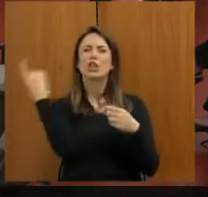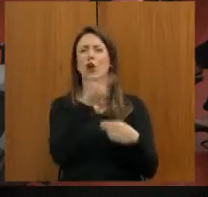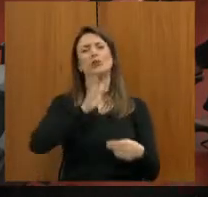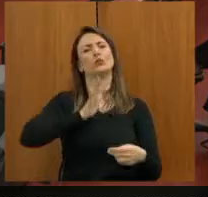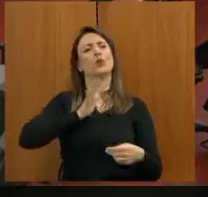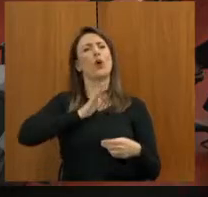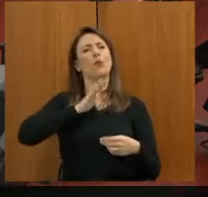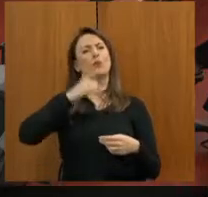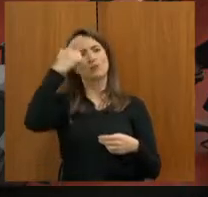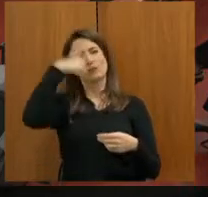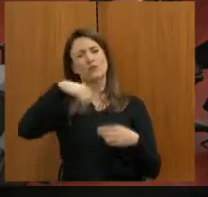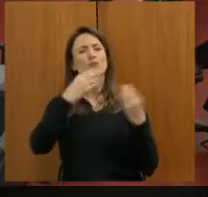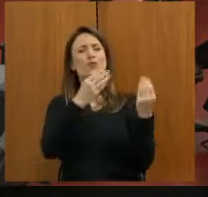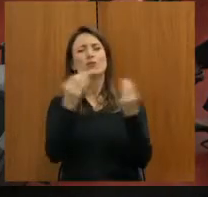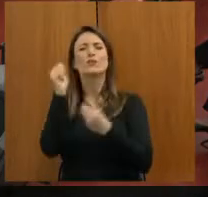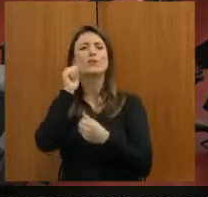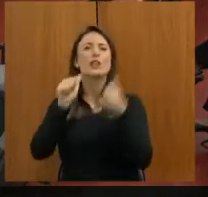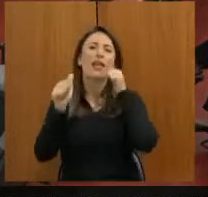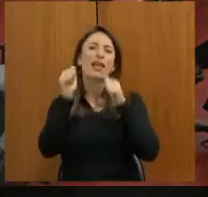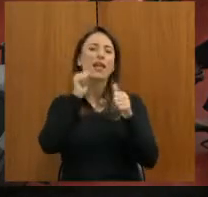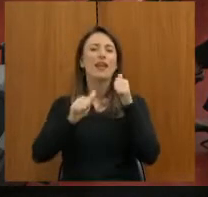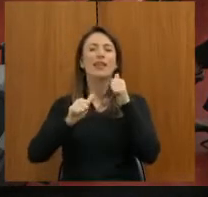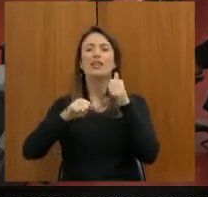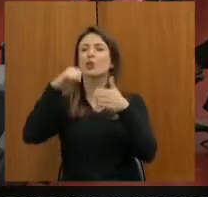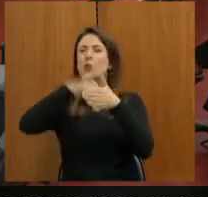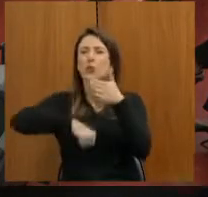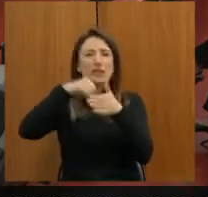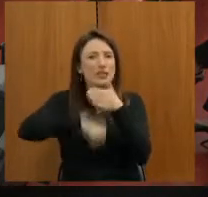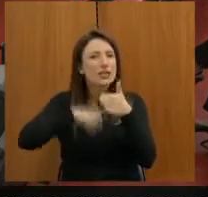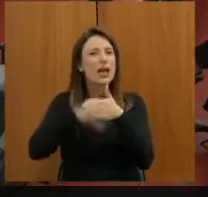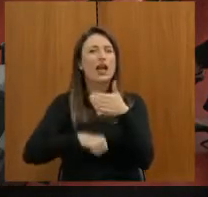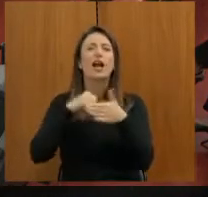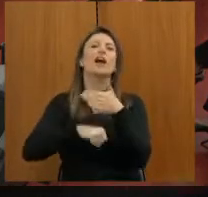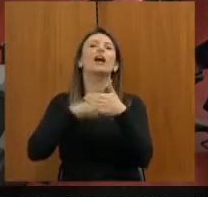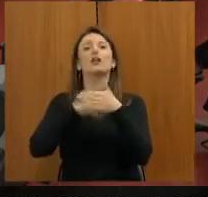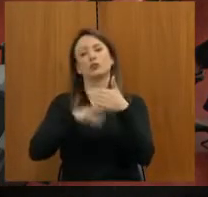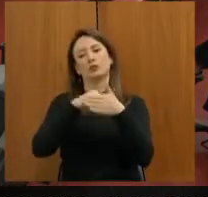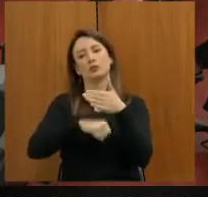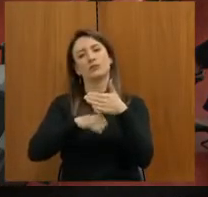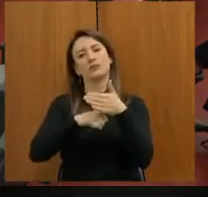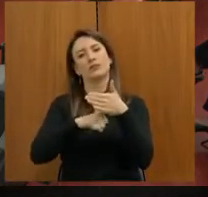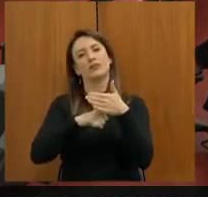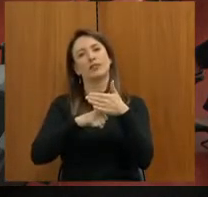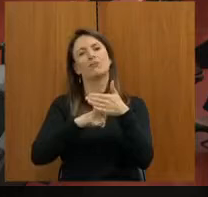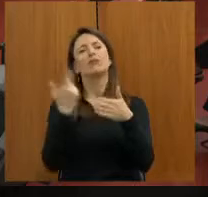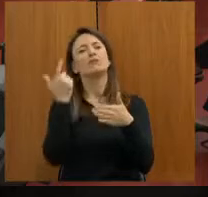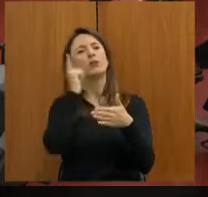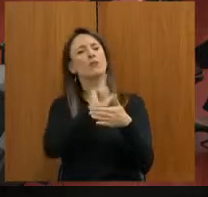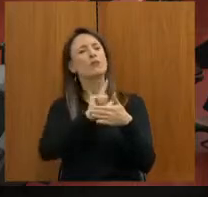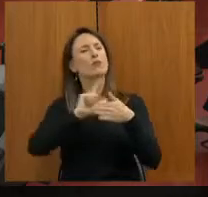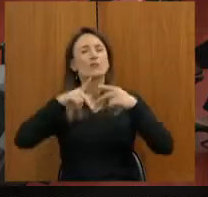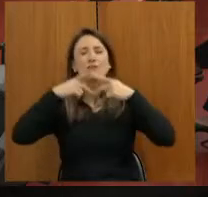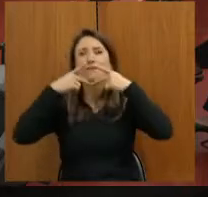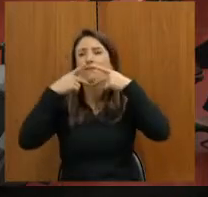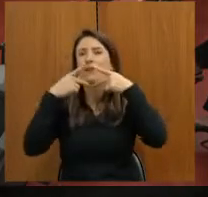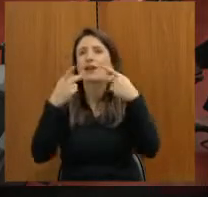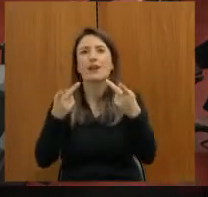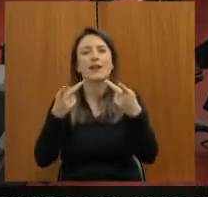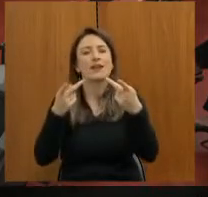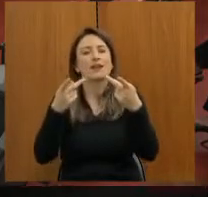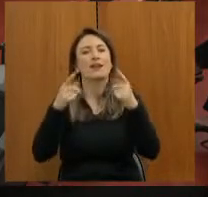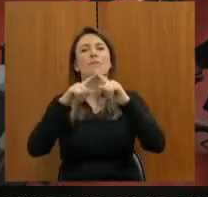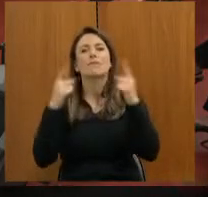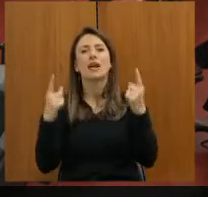lutando porque para que a gente possa falar por alguém nós temos que ter